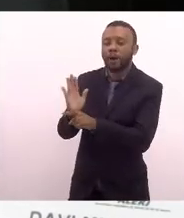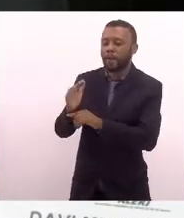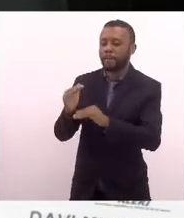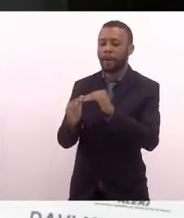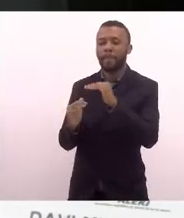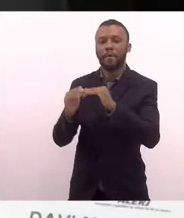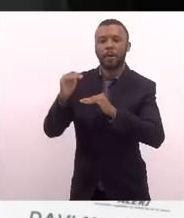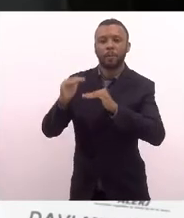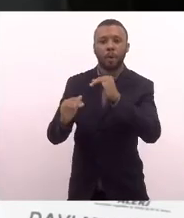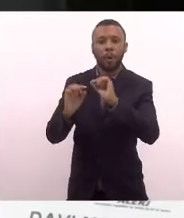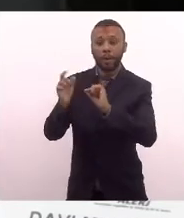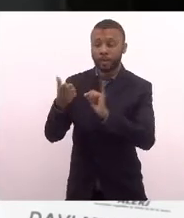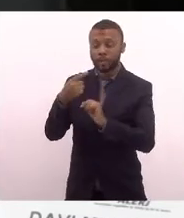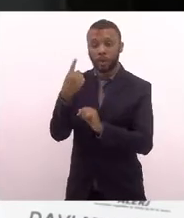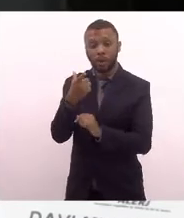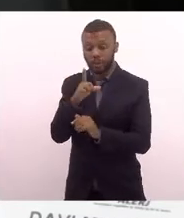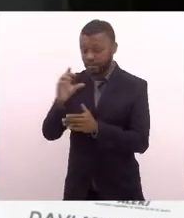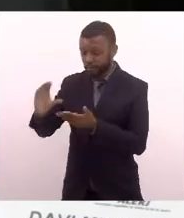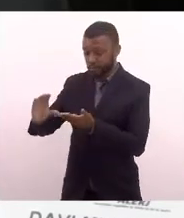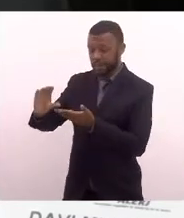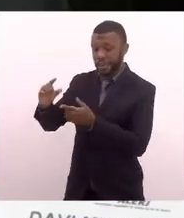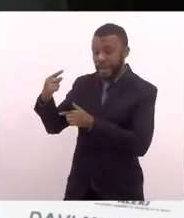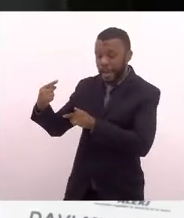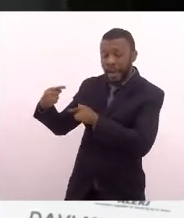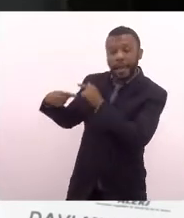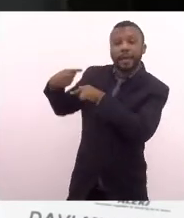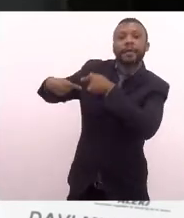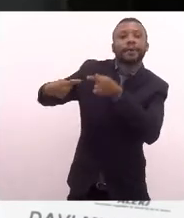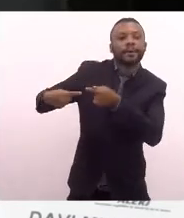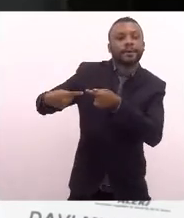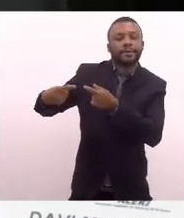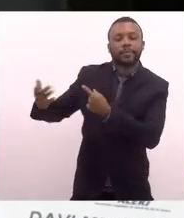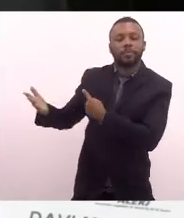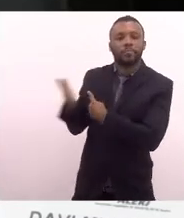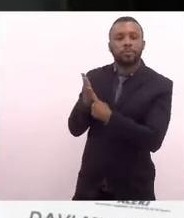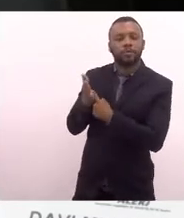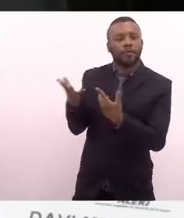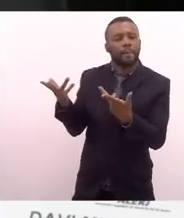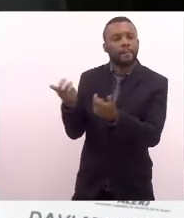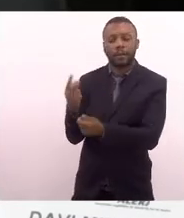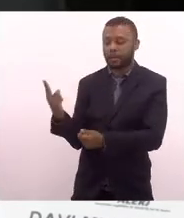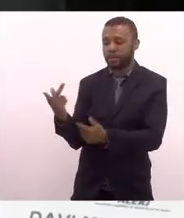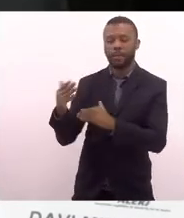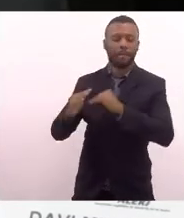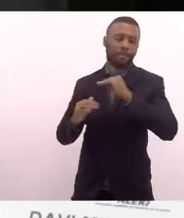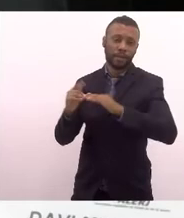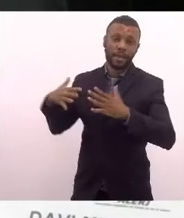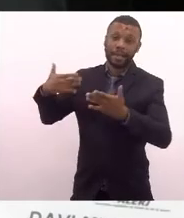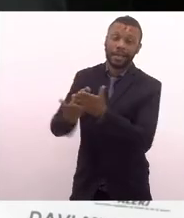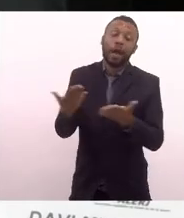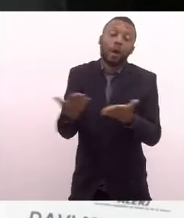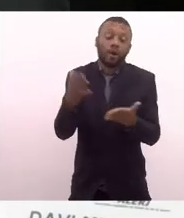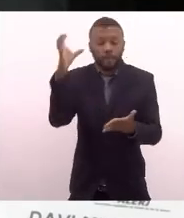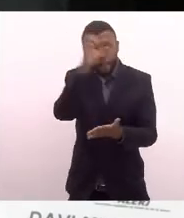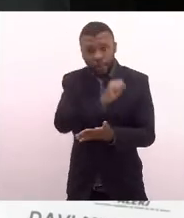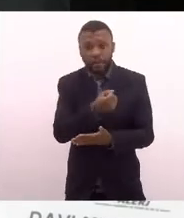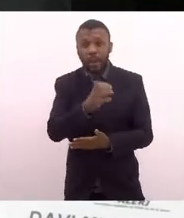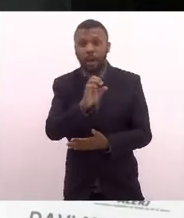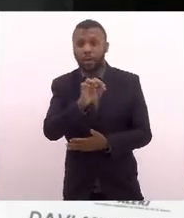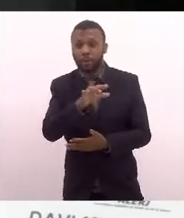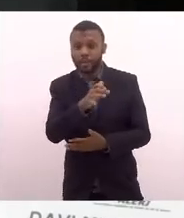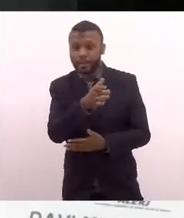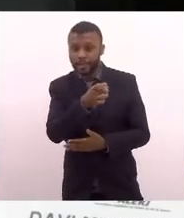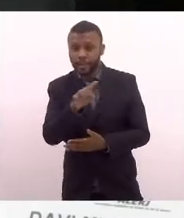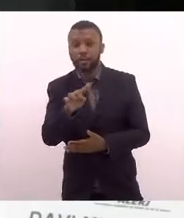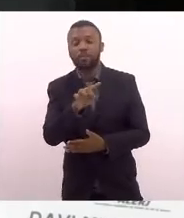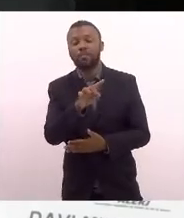o que foi essa herança que essas duas brilhantes enfermeiras, que me ensinaram muito e ainda me ensinam, Conceição ainda é da diretoria do